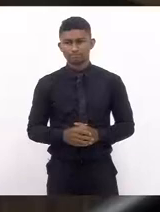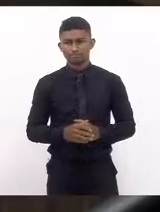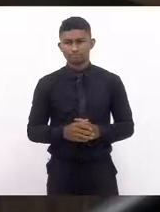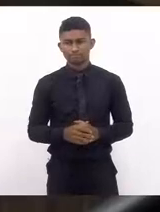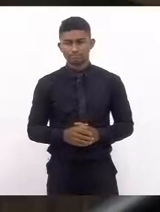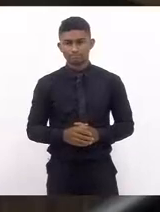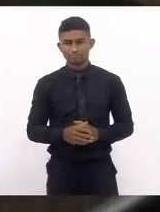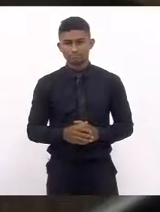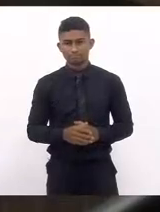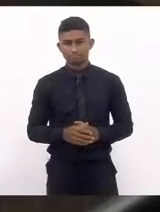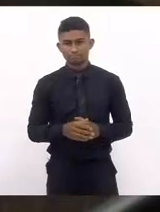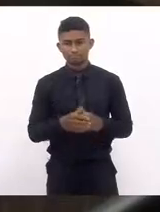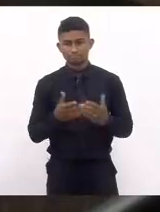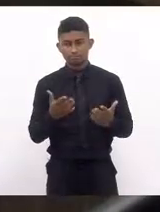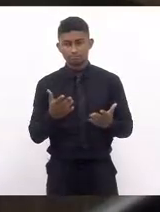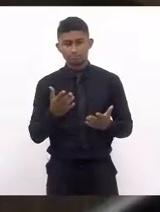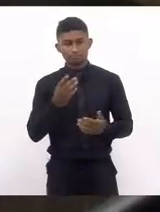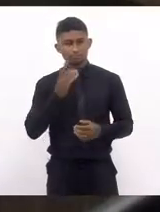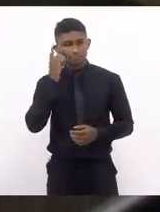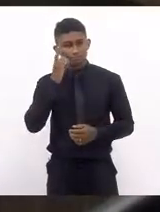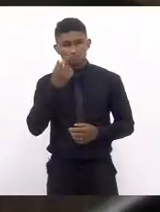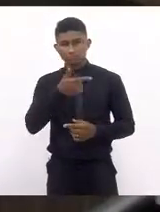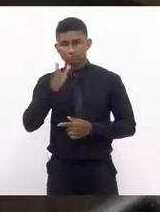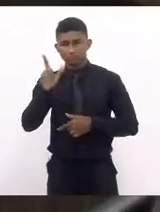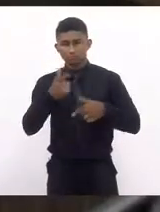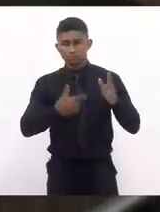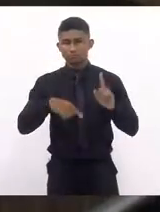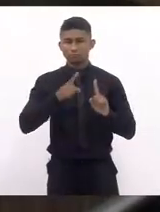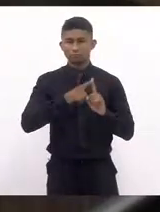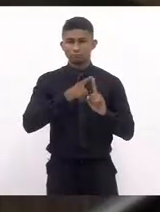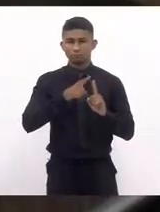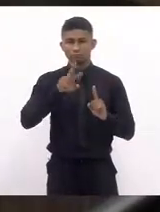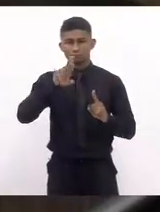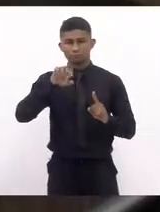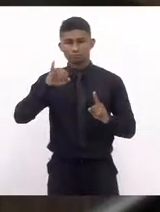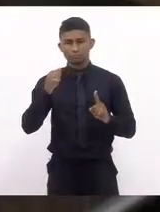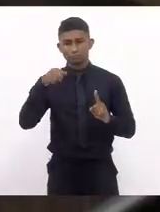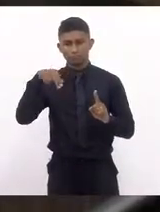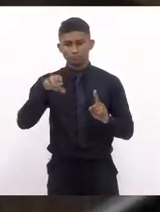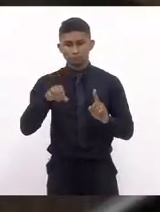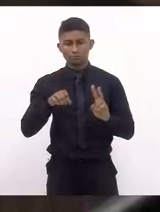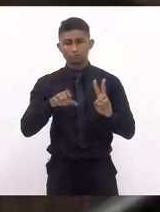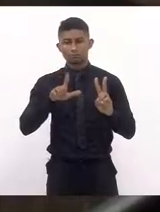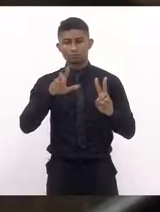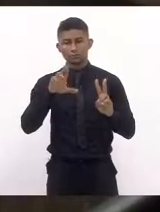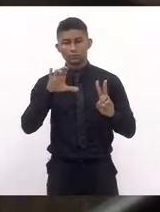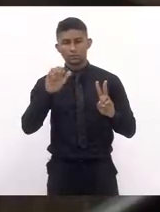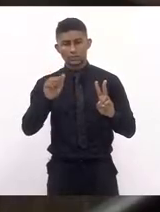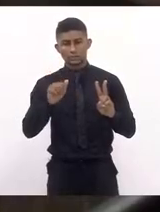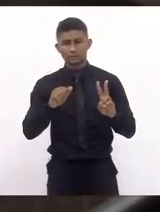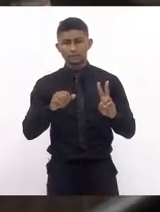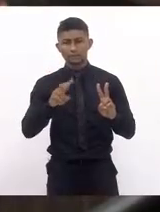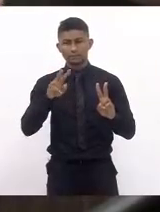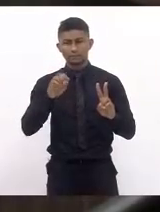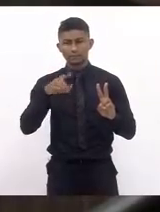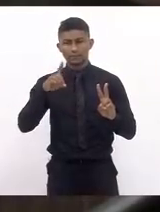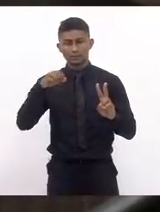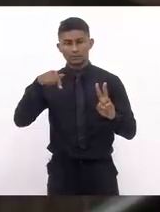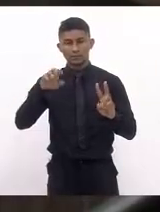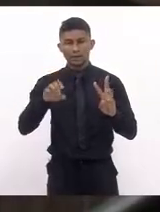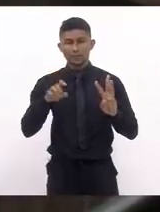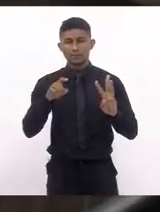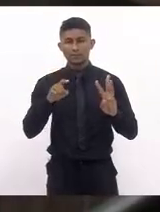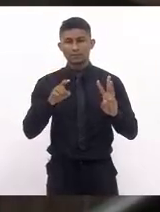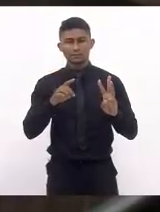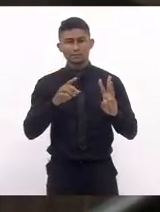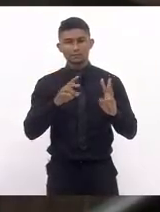com tantos candidatos a deputados Deputado Renata deputada Rejane Deputado nos polos ia Val da gente vai esquecer